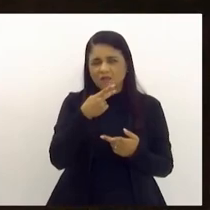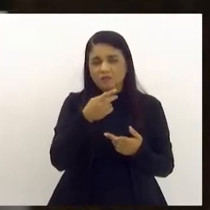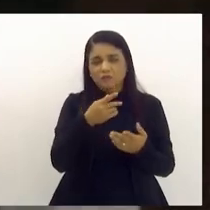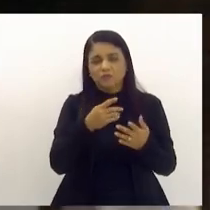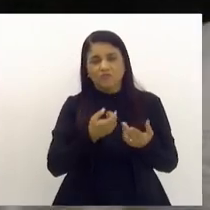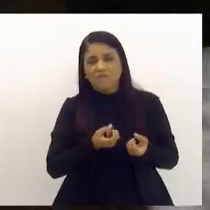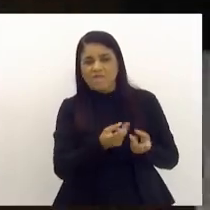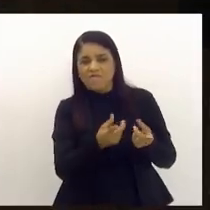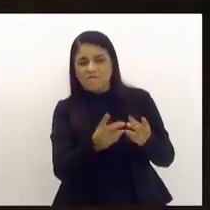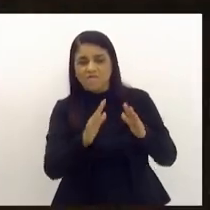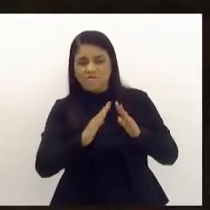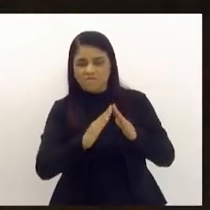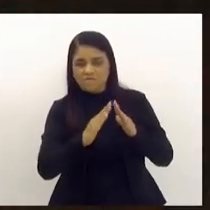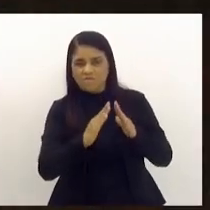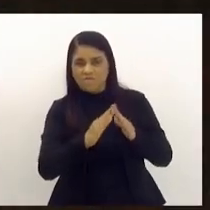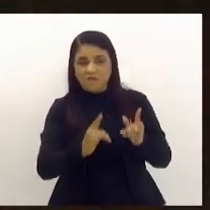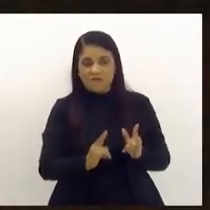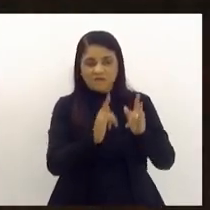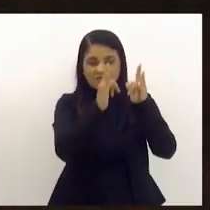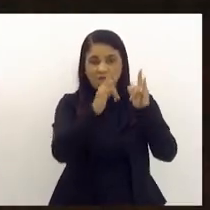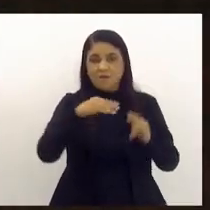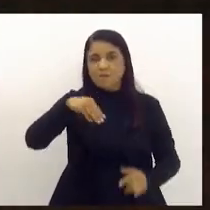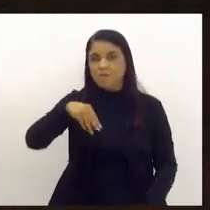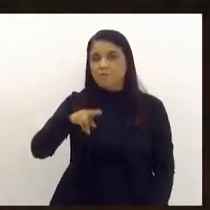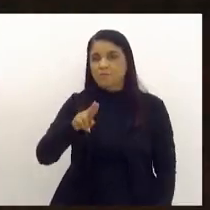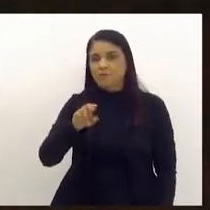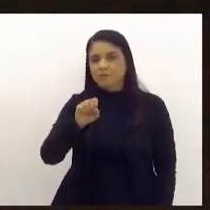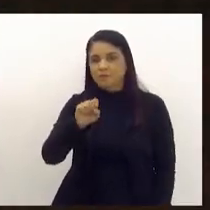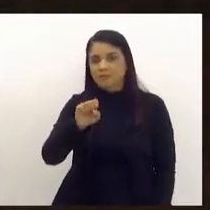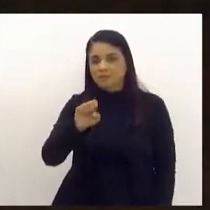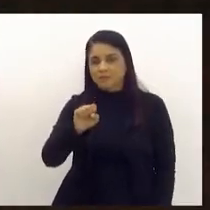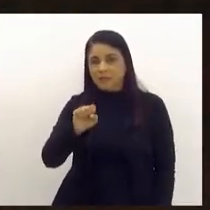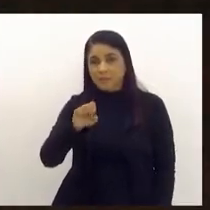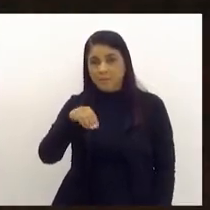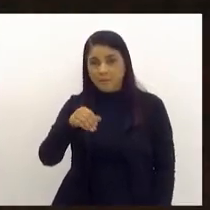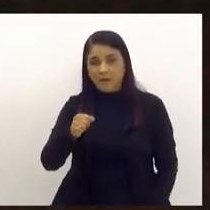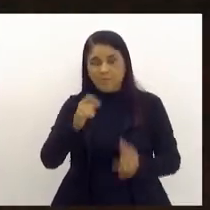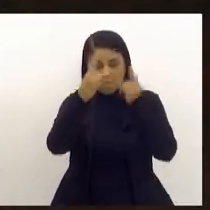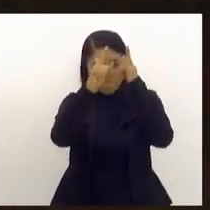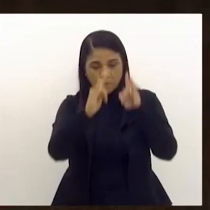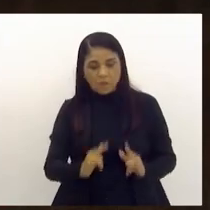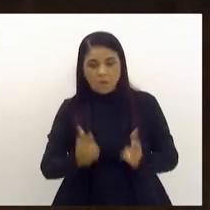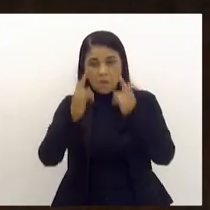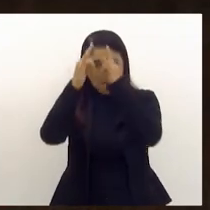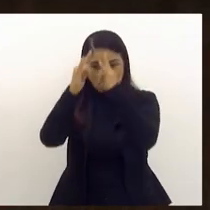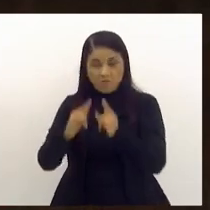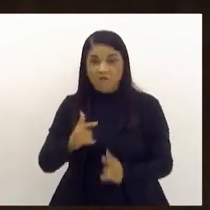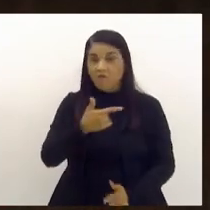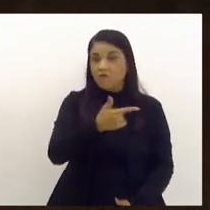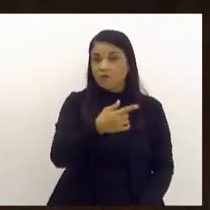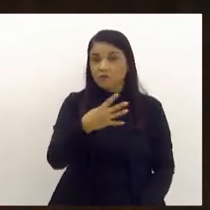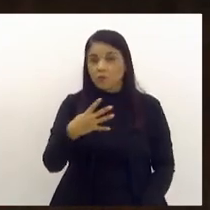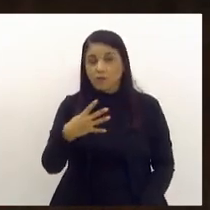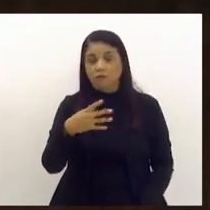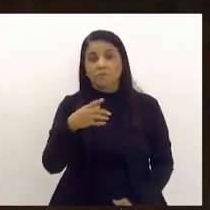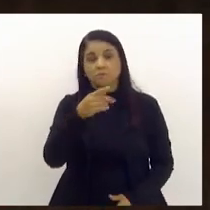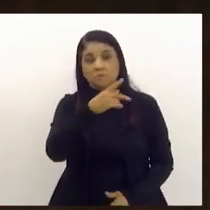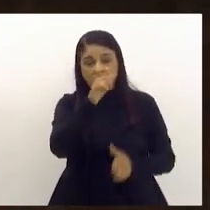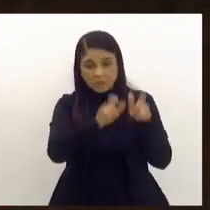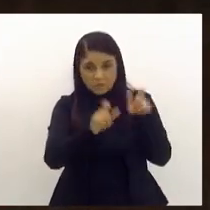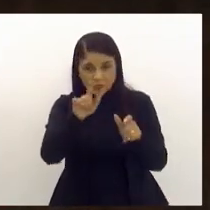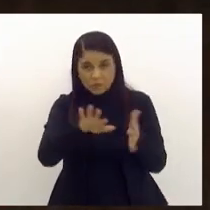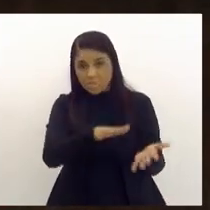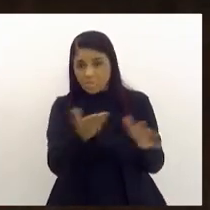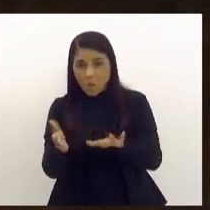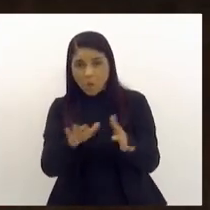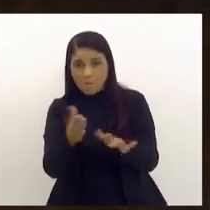mundo viu os prédios da Muzema caindo, matando 24 pessoas na cidade do Rio de Janeiro. Então,